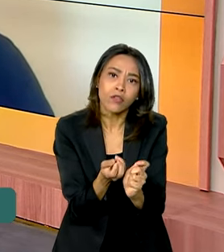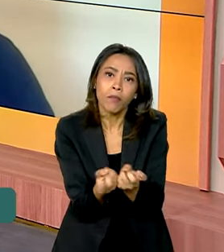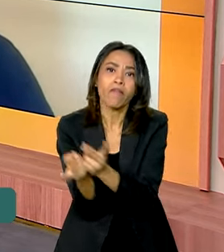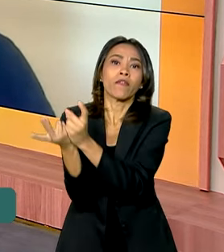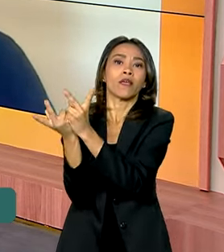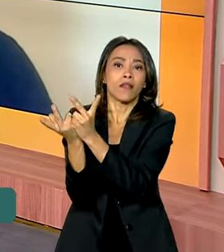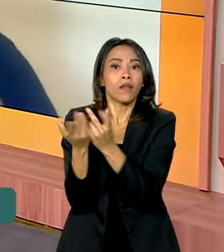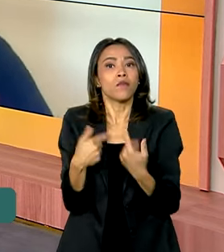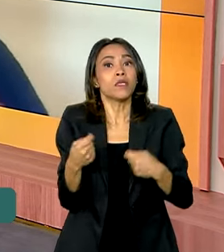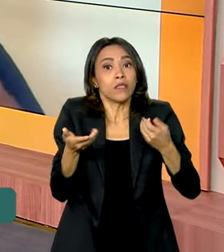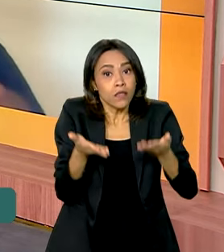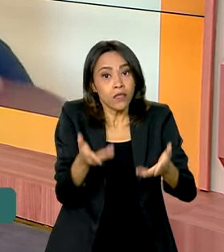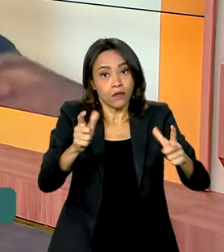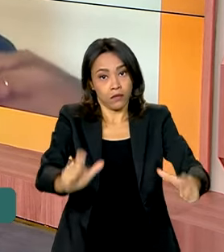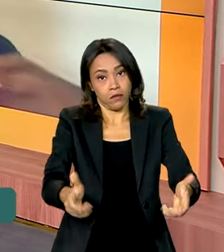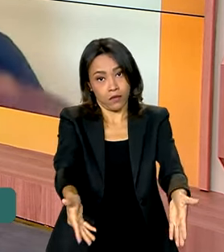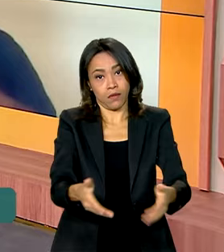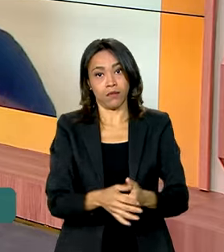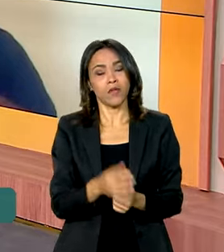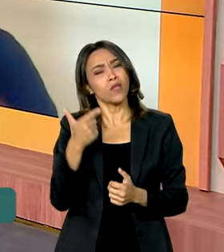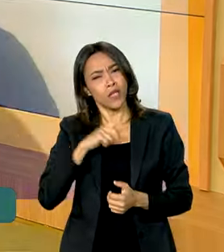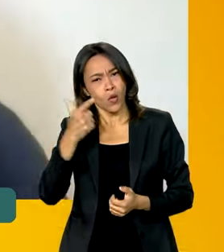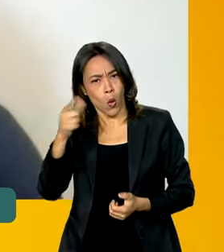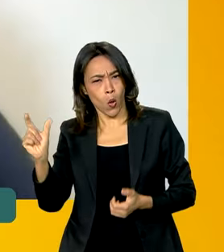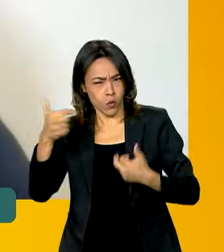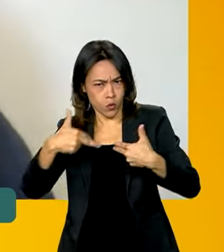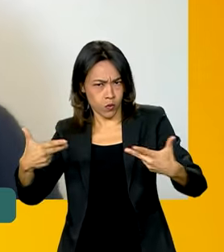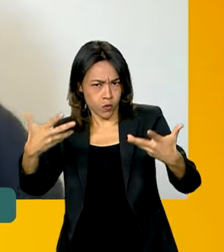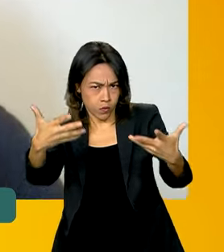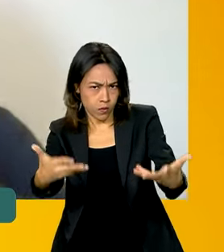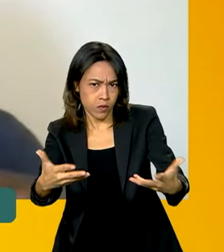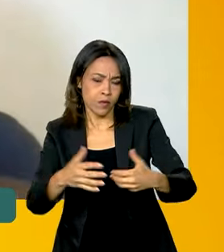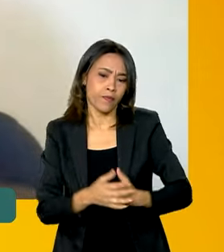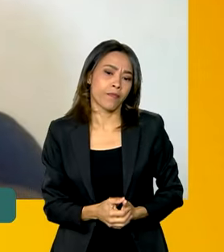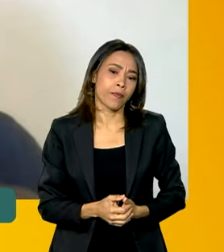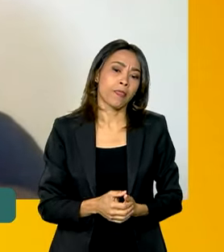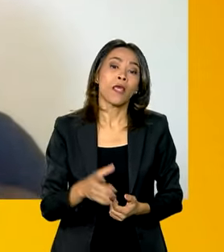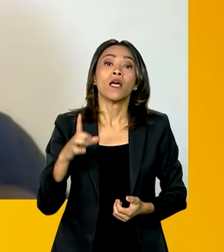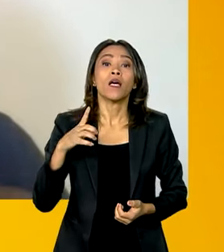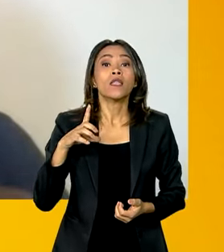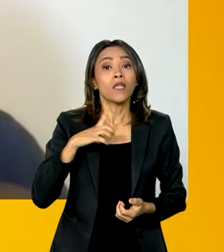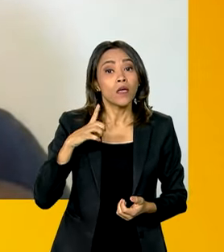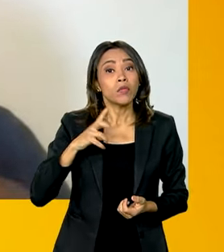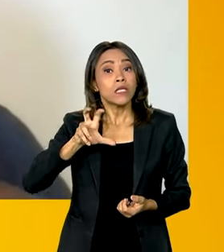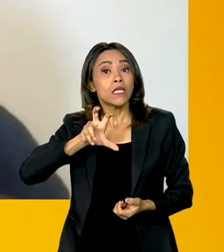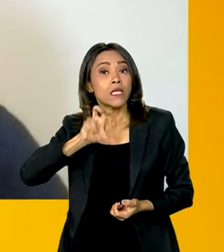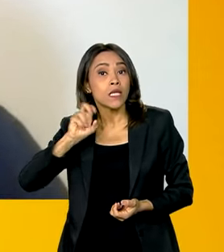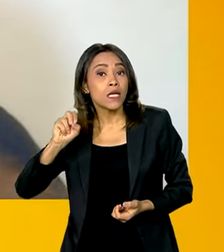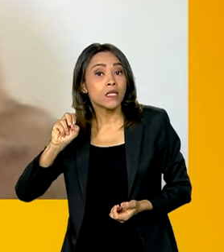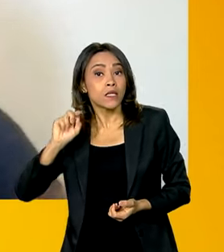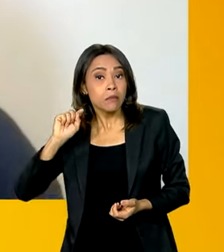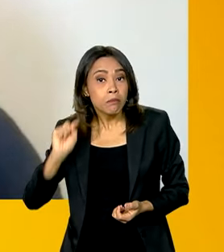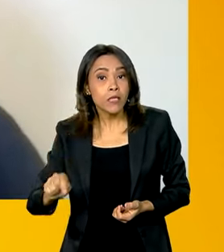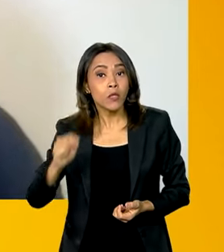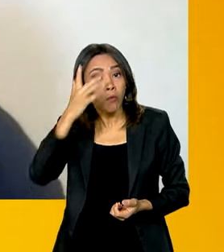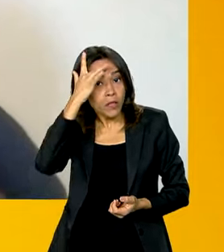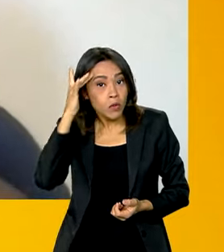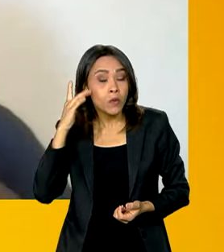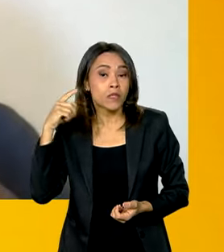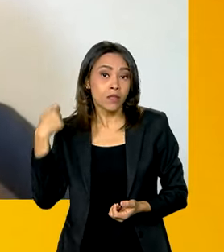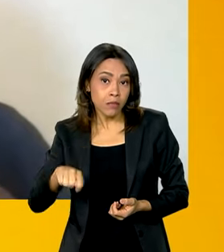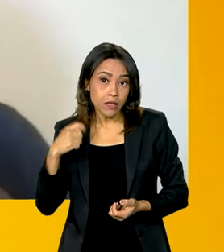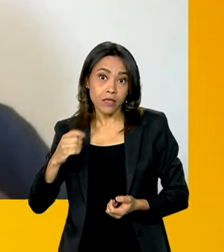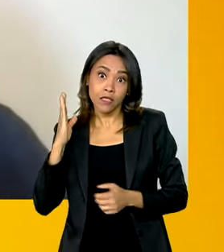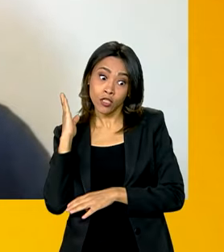específica? Além do que a senhora já falou, claro. Isso. Bom, 500 mil a gente prevê que são pessoas que dependem diretamente,